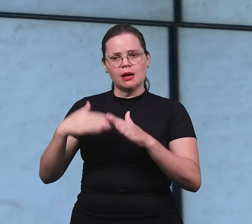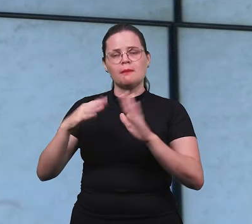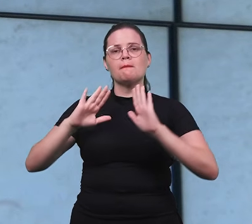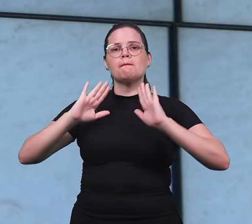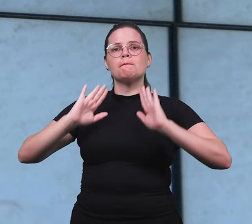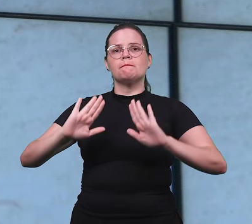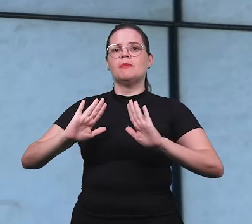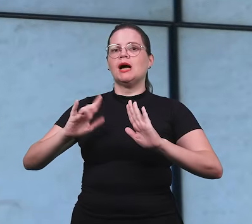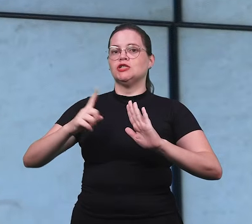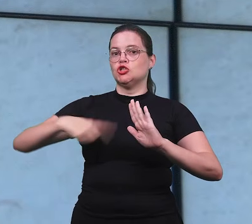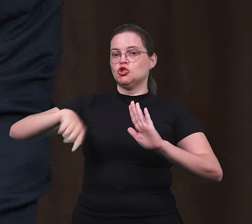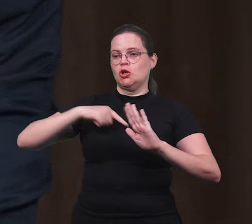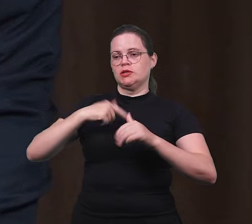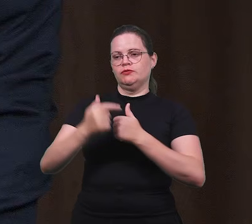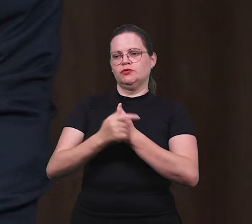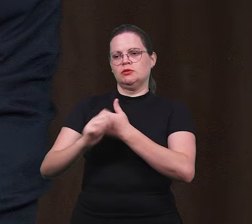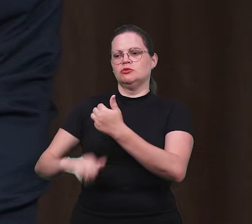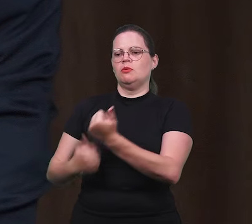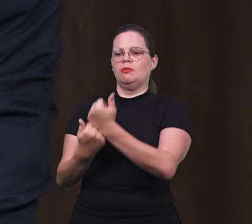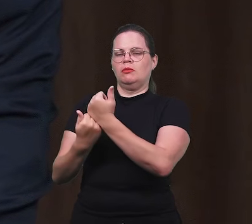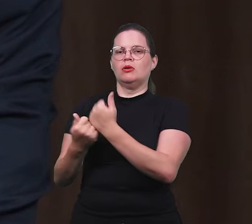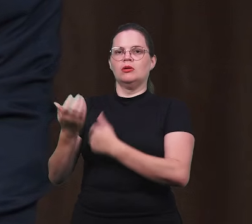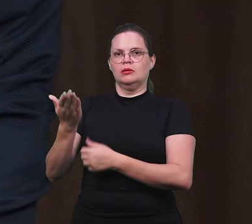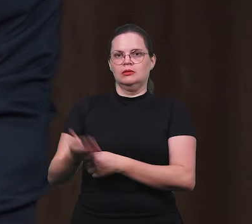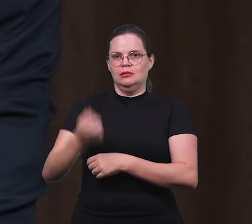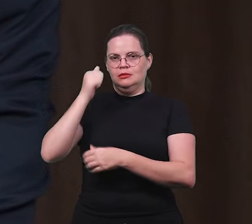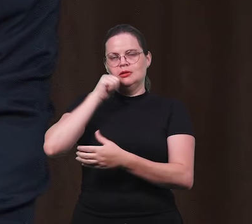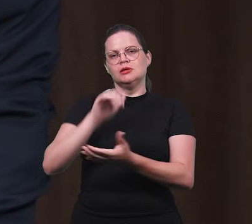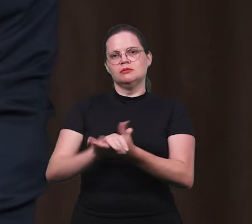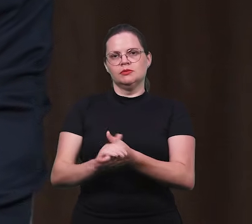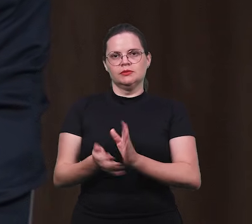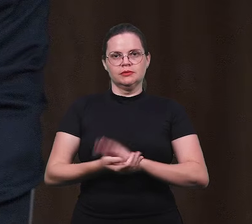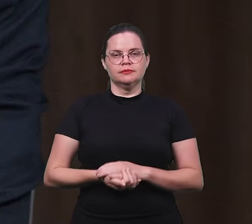papel, é nossa parte. Esse suporte é importante. Elas têm